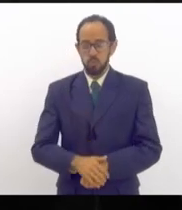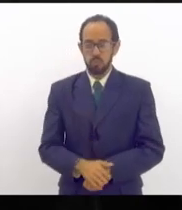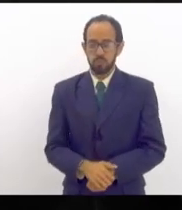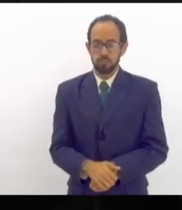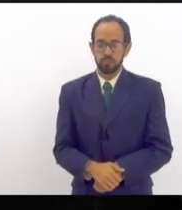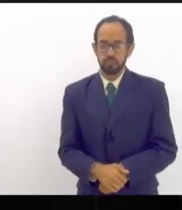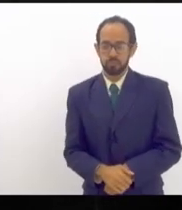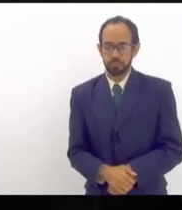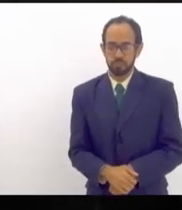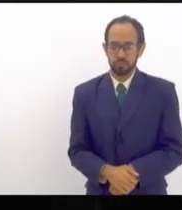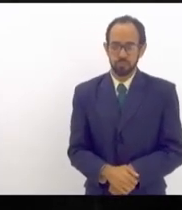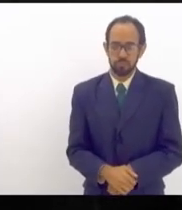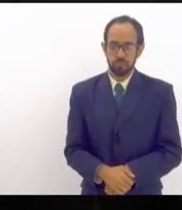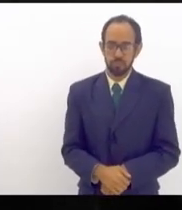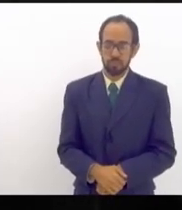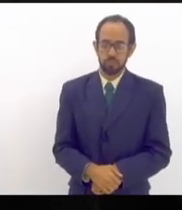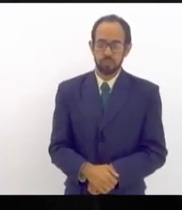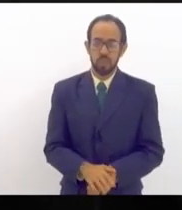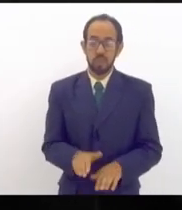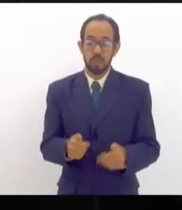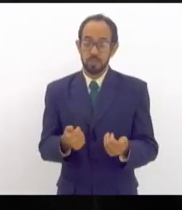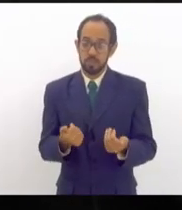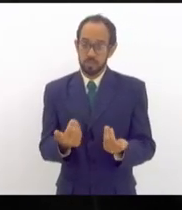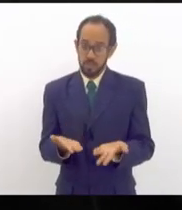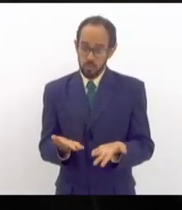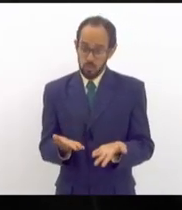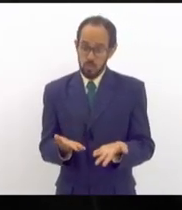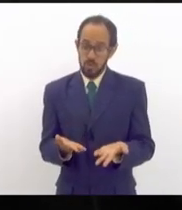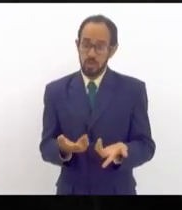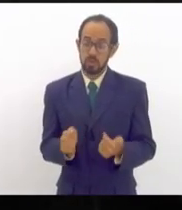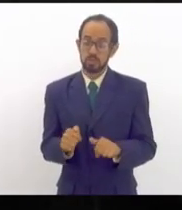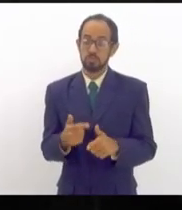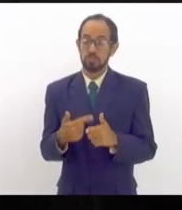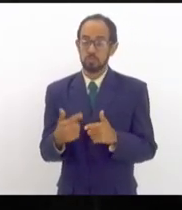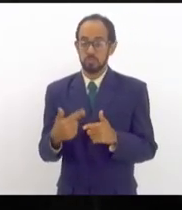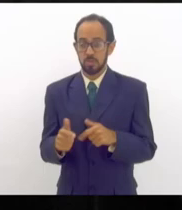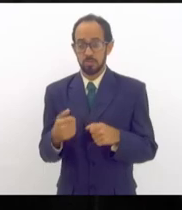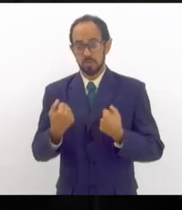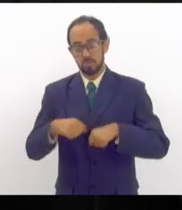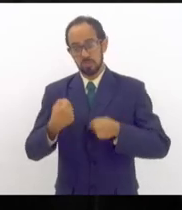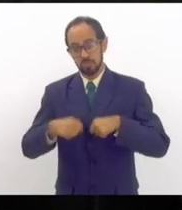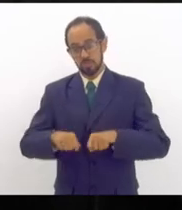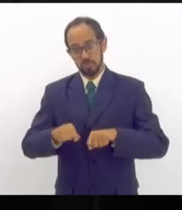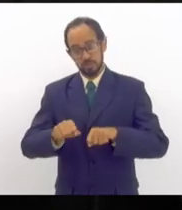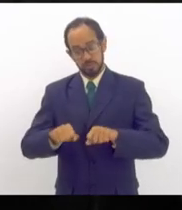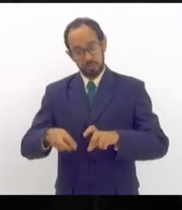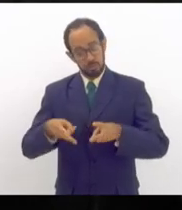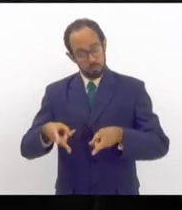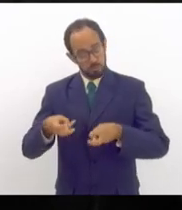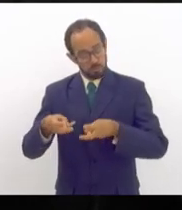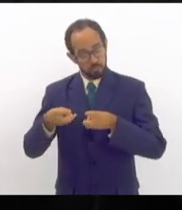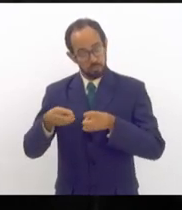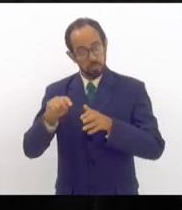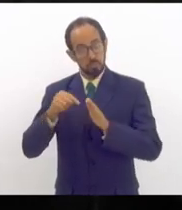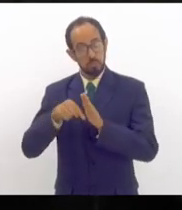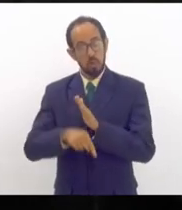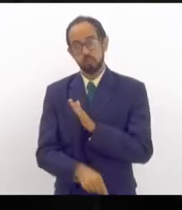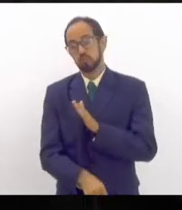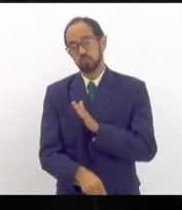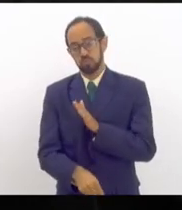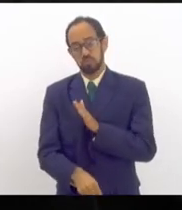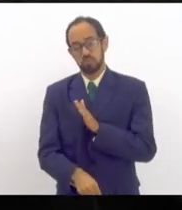Então essa questão tem que ser vista e debatido em profundidade